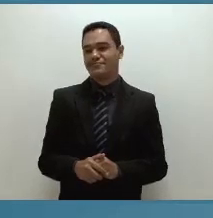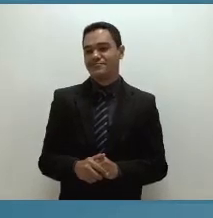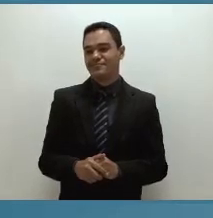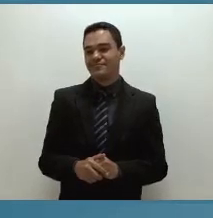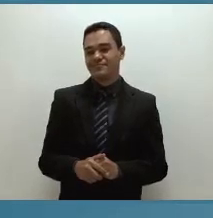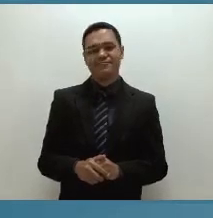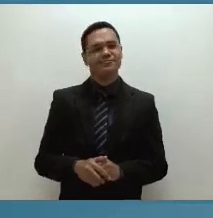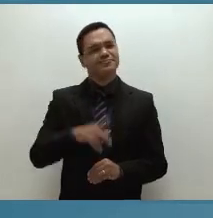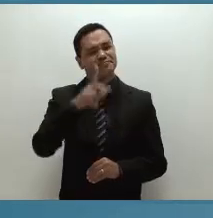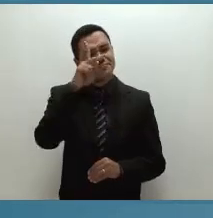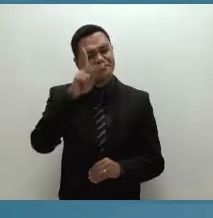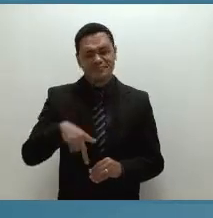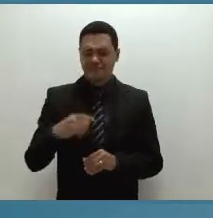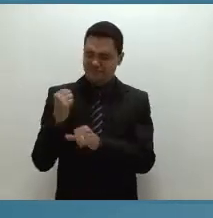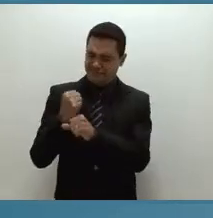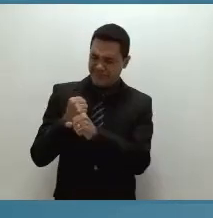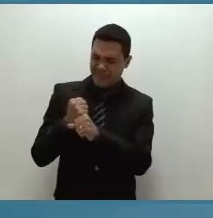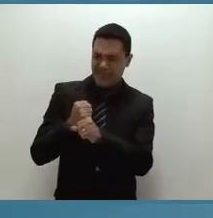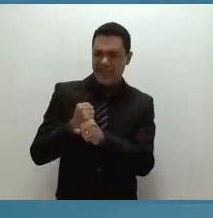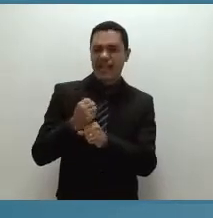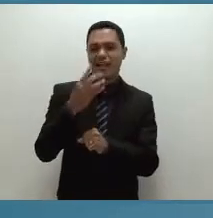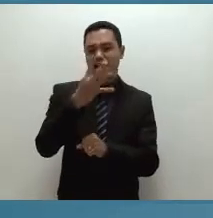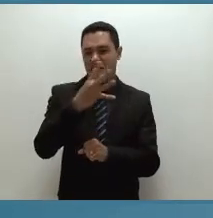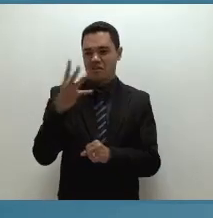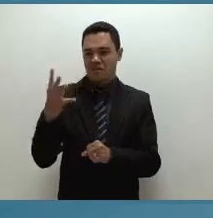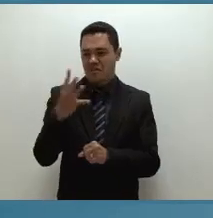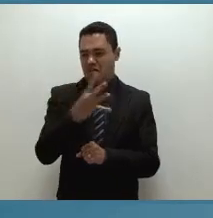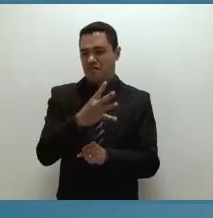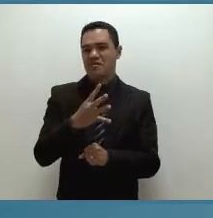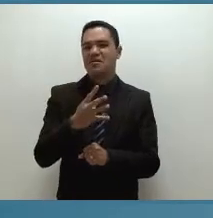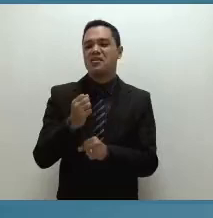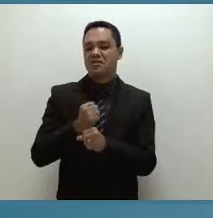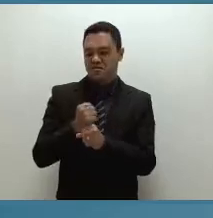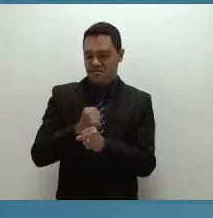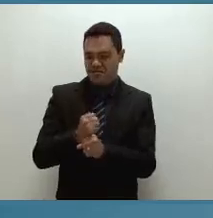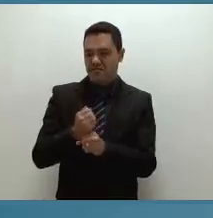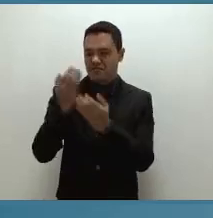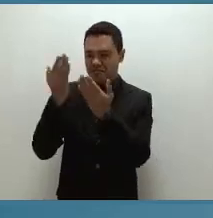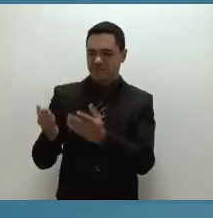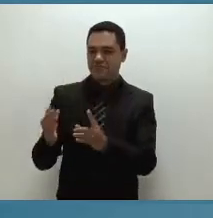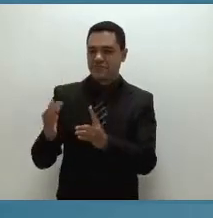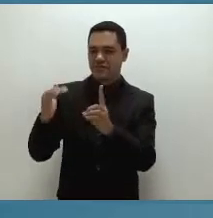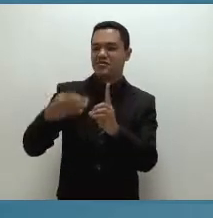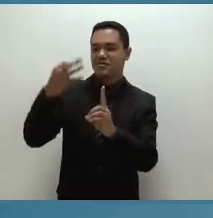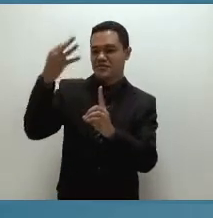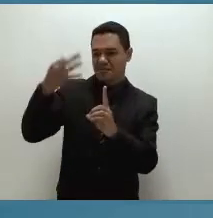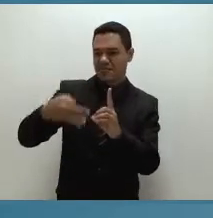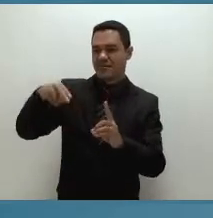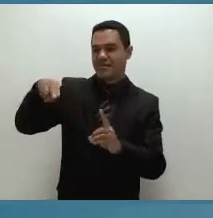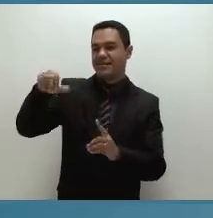dedicada ao Poder Judiciário, a desembargadora Nazaré é merecedora. Muito obrigada.